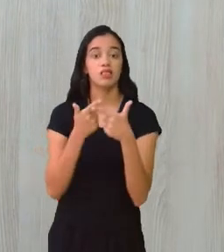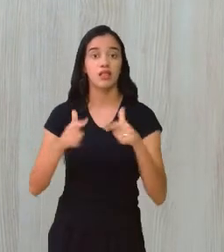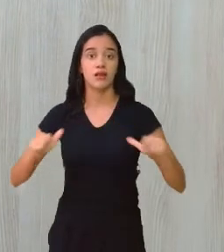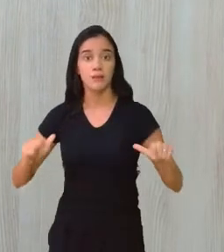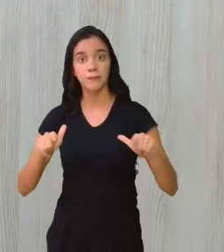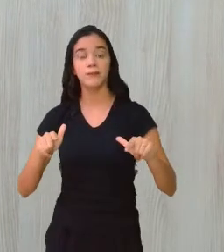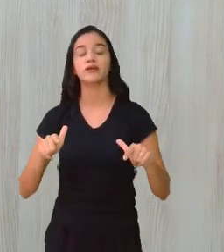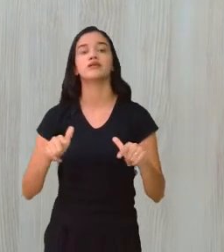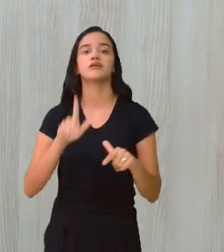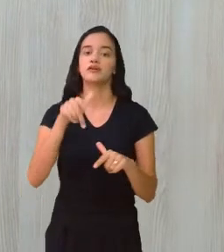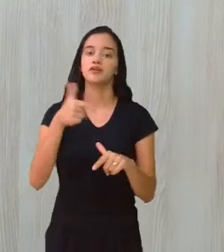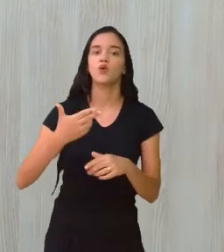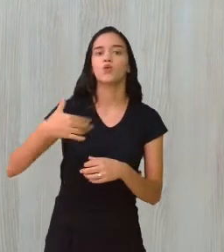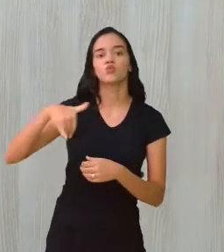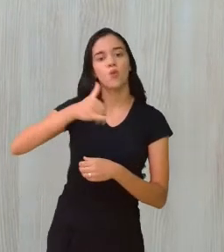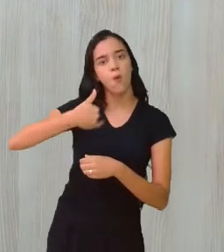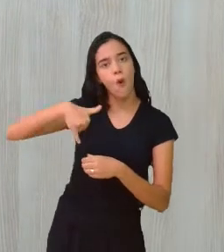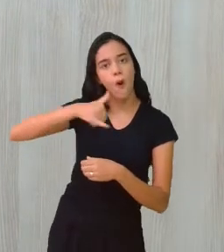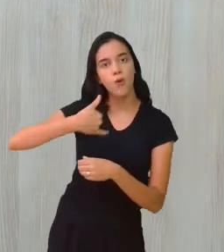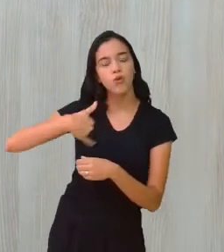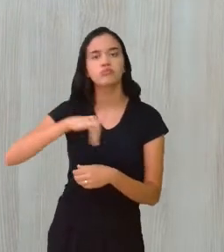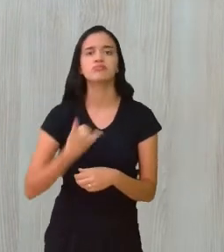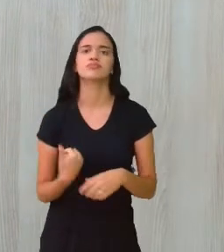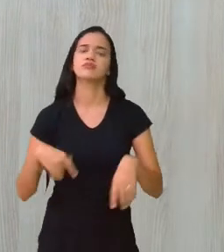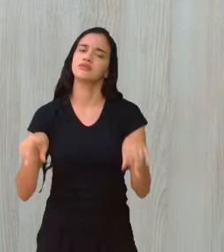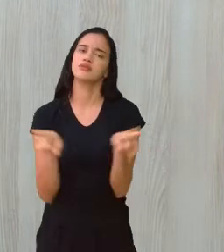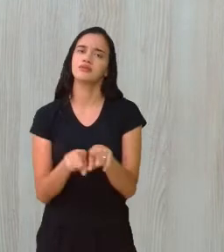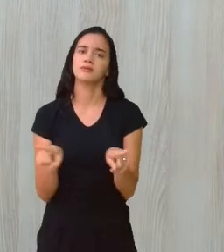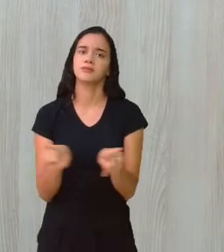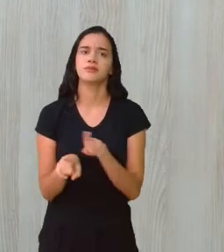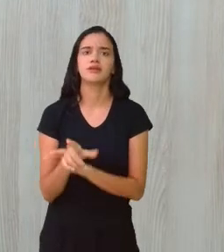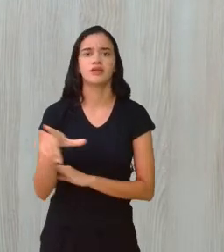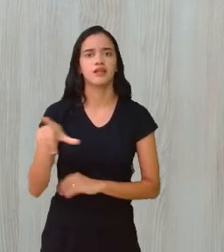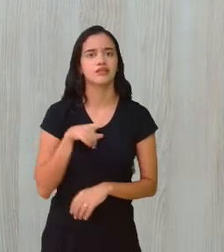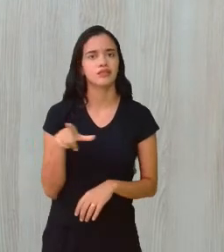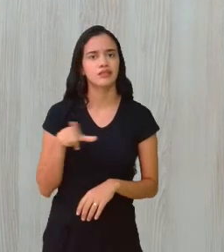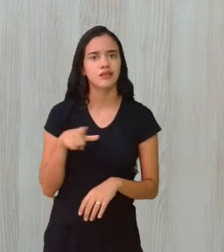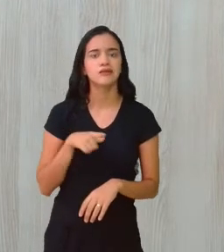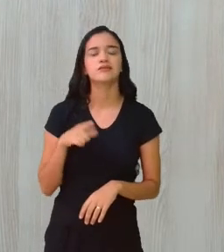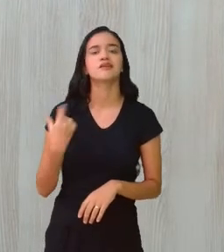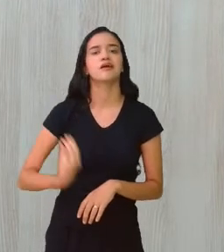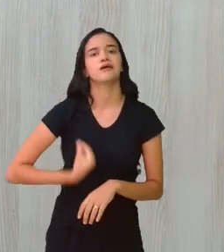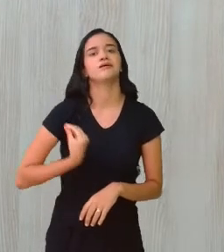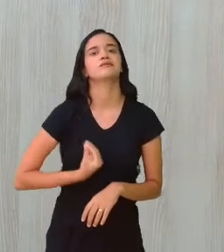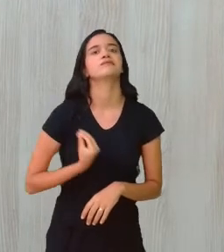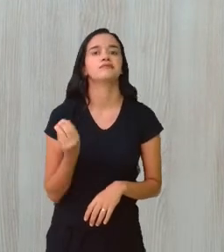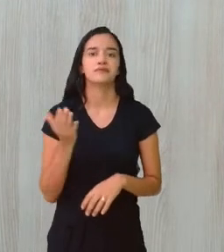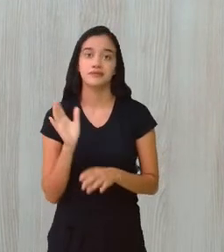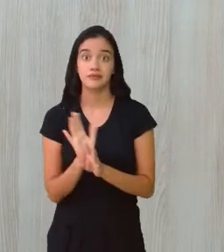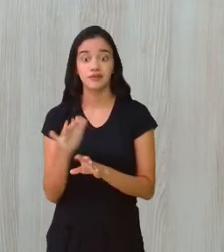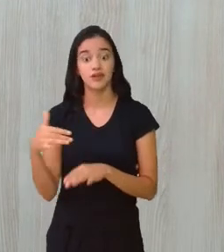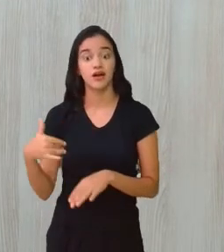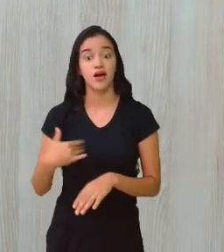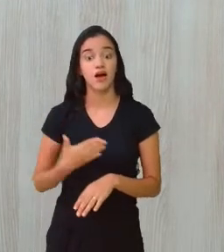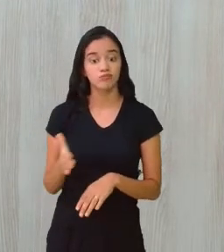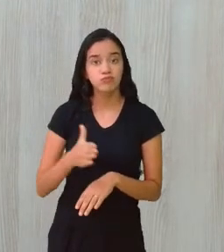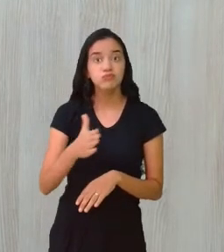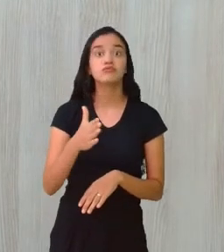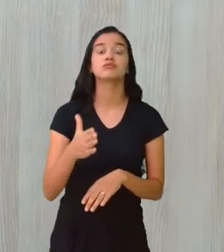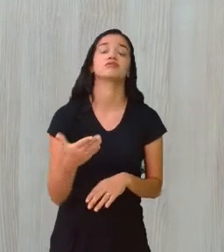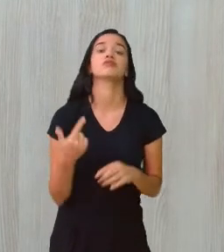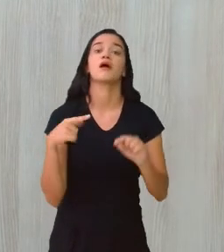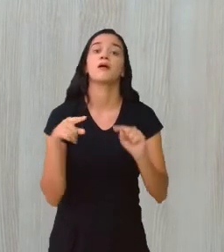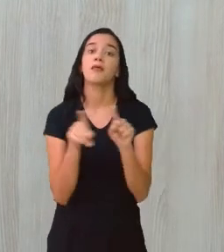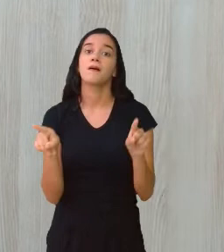né? Desse óleo que foi derramado. Também houve danos à vida marinha ali, né? E a gente sabe que só não